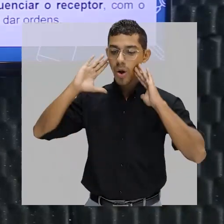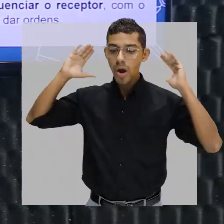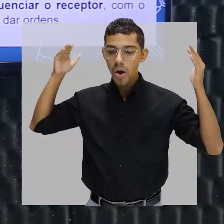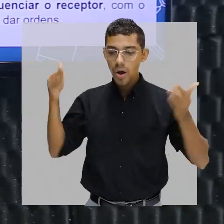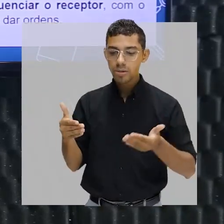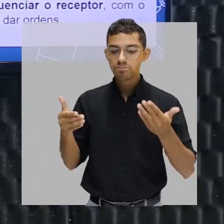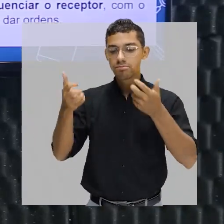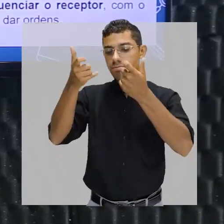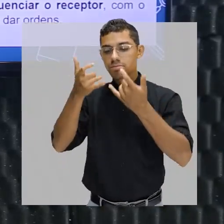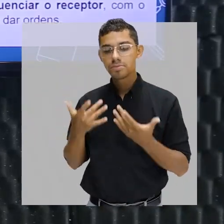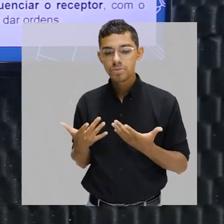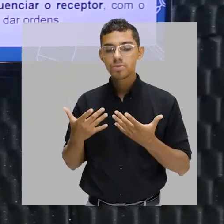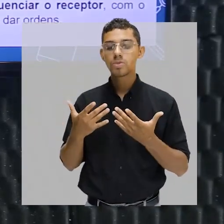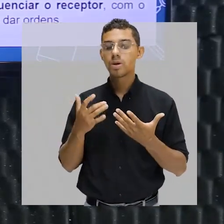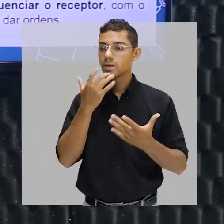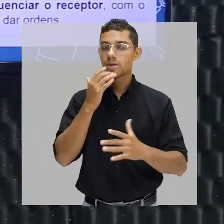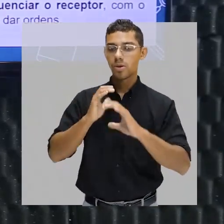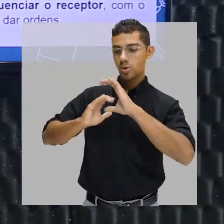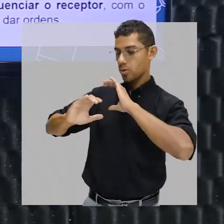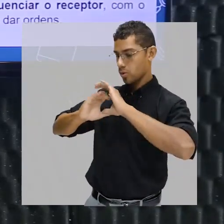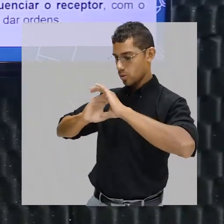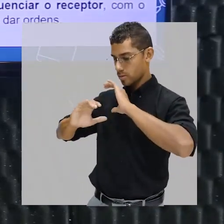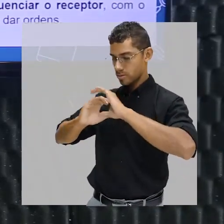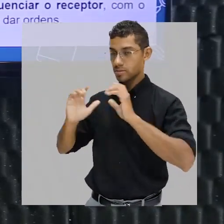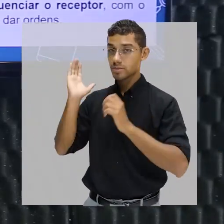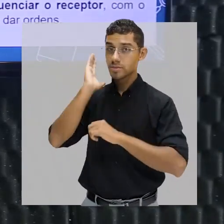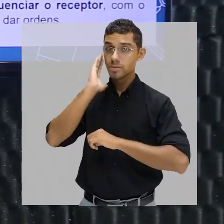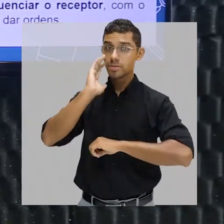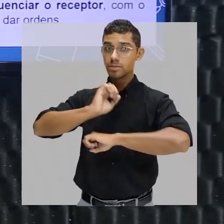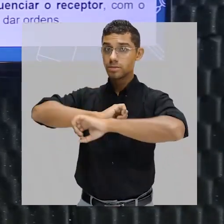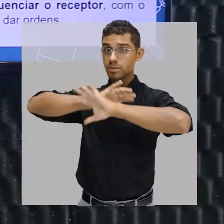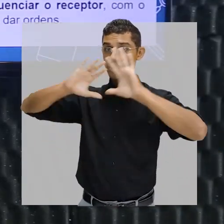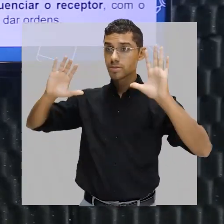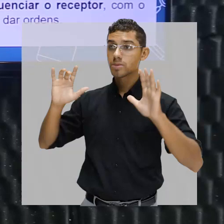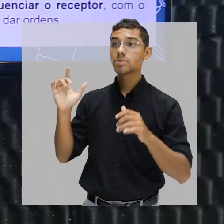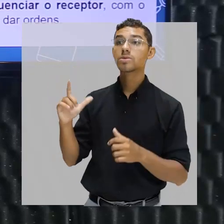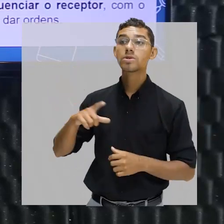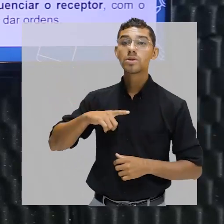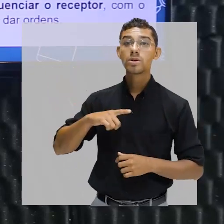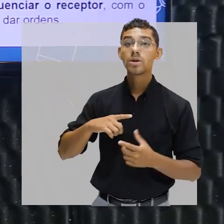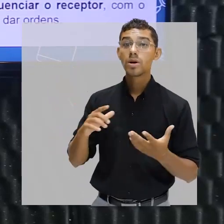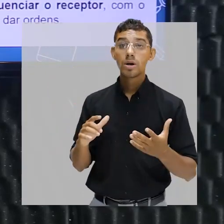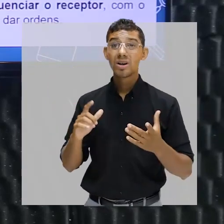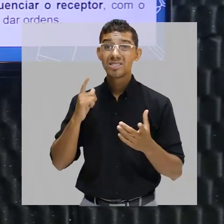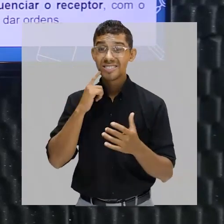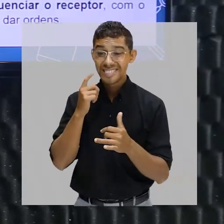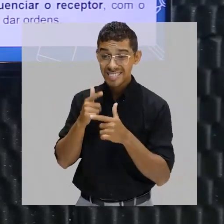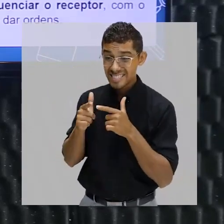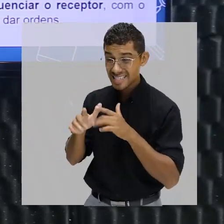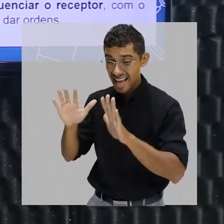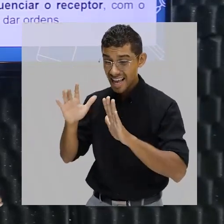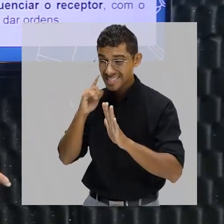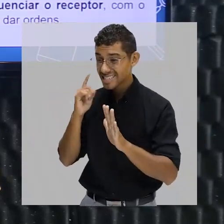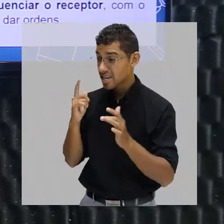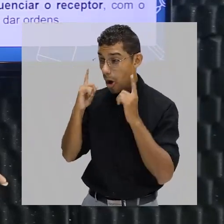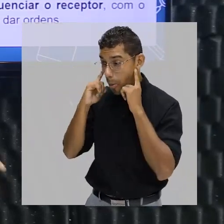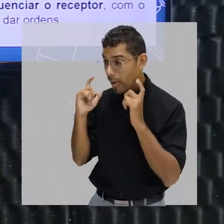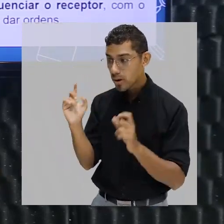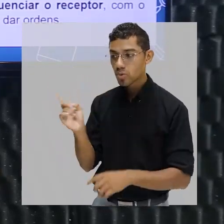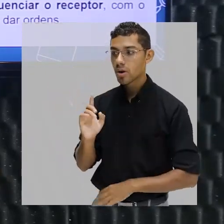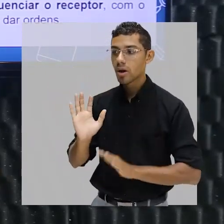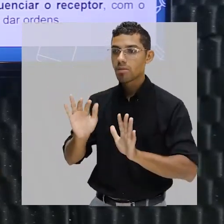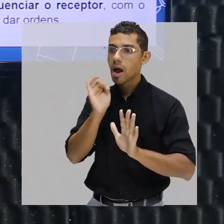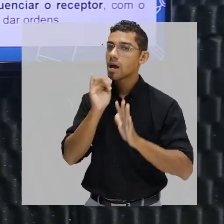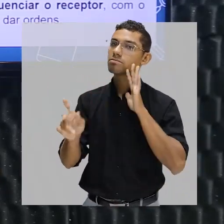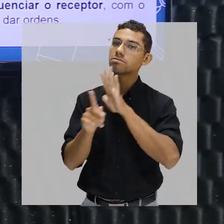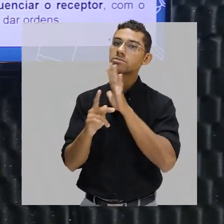concentra no canal da comunicação, tá? Tá ouvindo aí? Tem algum ruído? O ruído, gente, nem sempre é um barulho. Mas